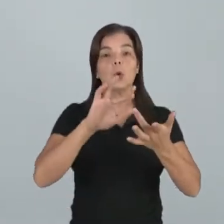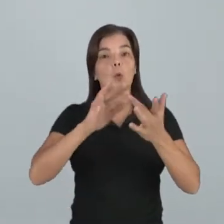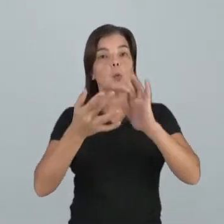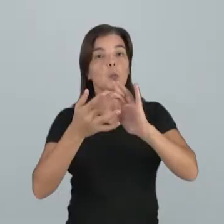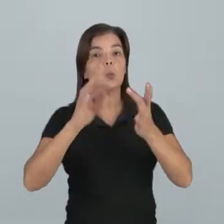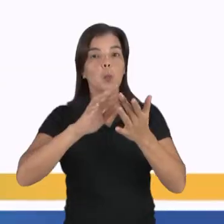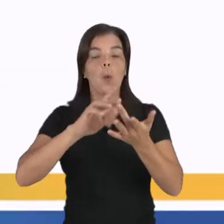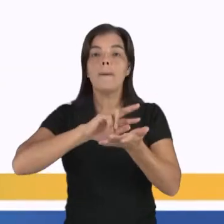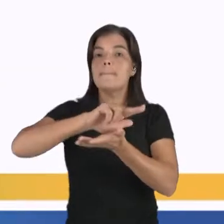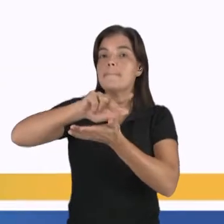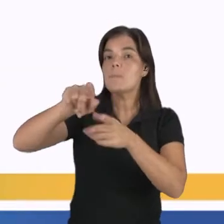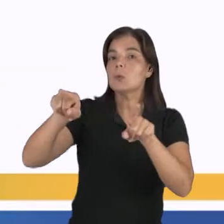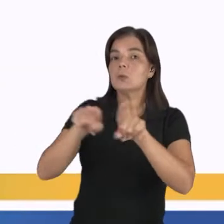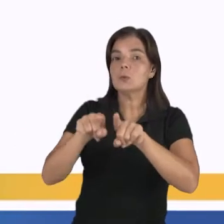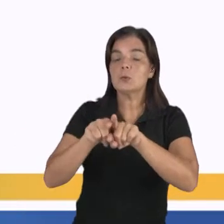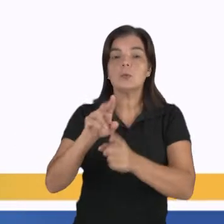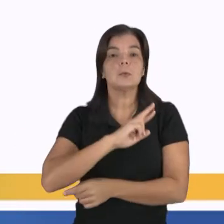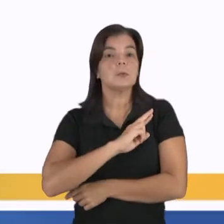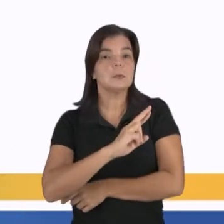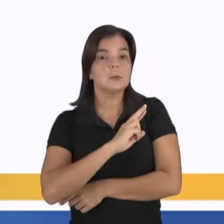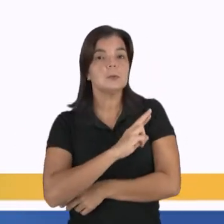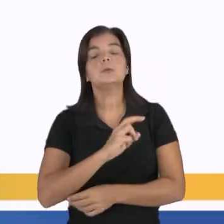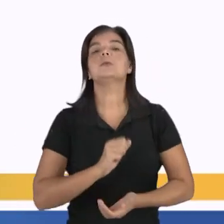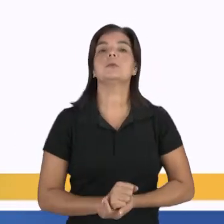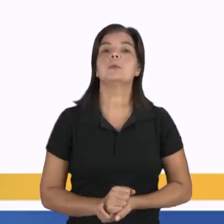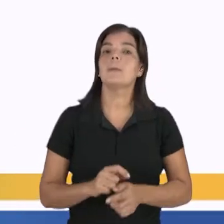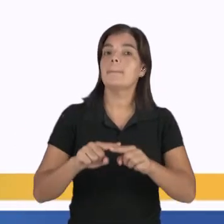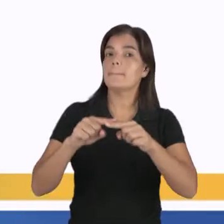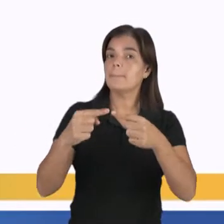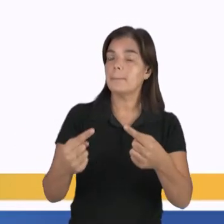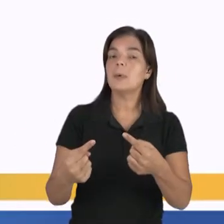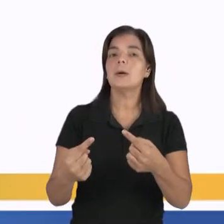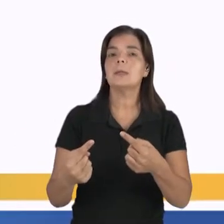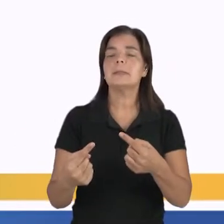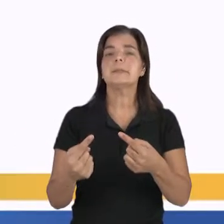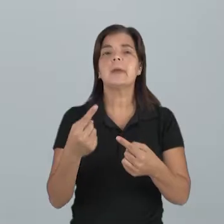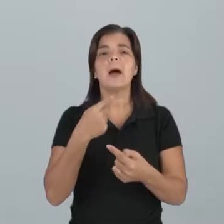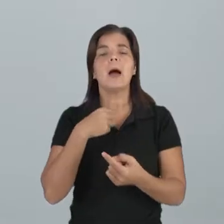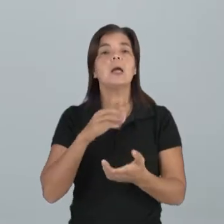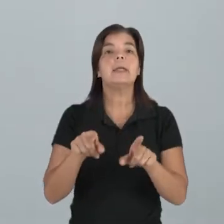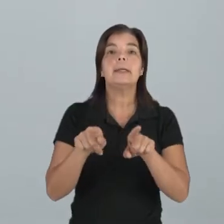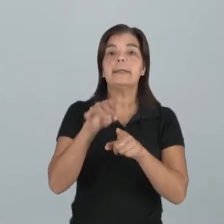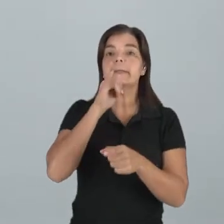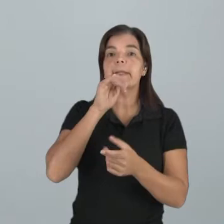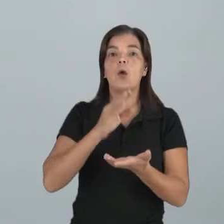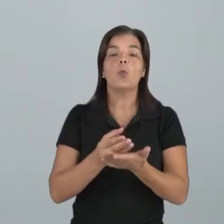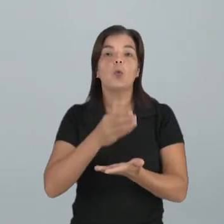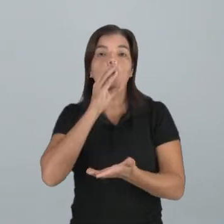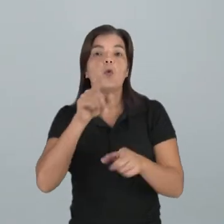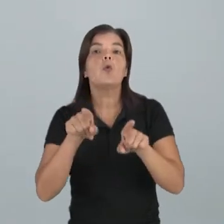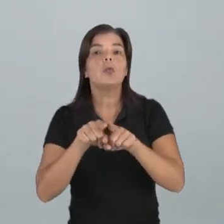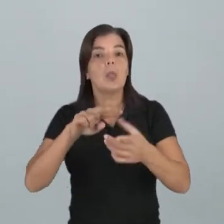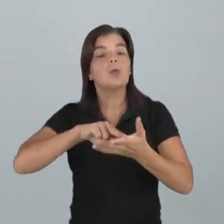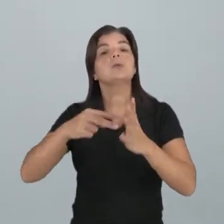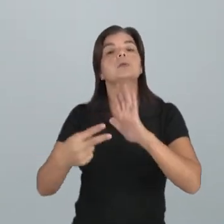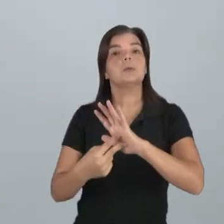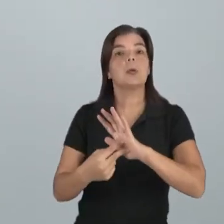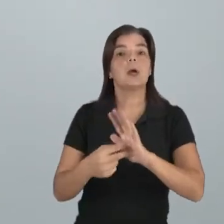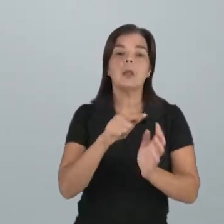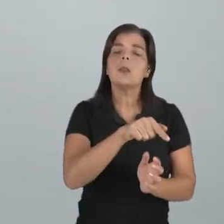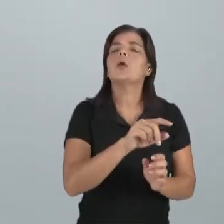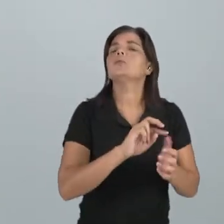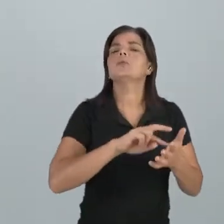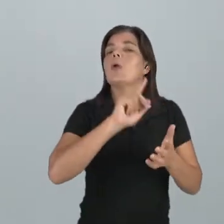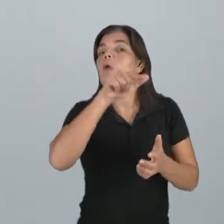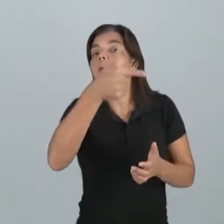contatos mútuos entre as variadas religiões, não é? O copo d'água naquela religião, ele tem um significado, e